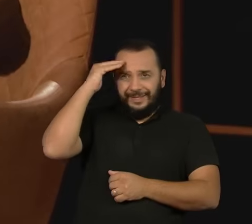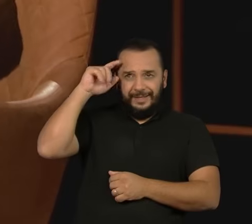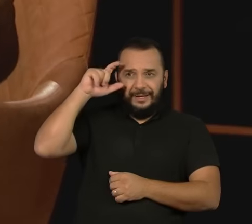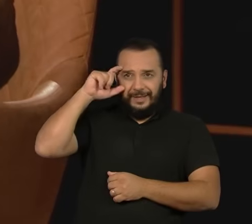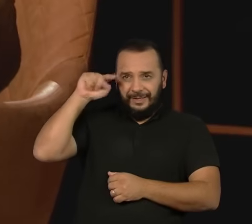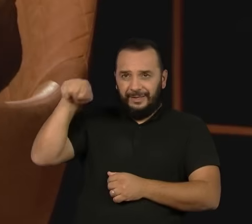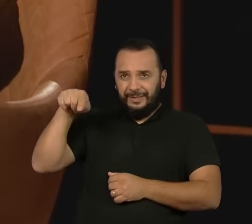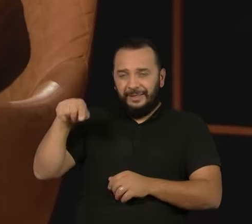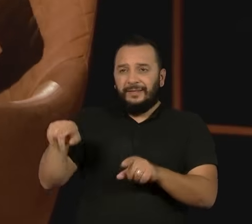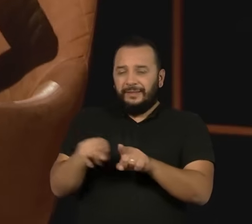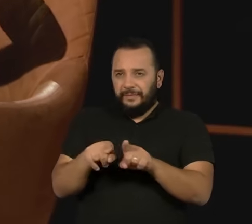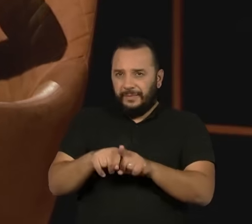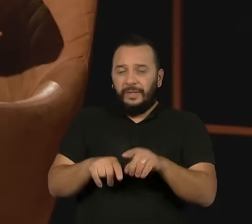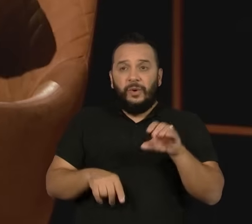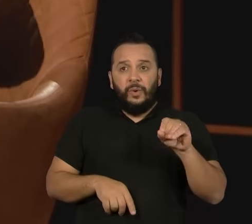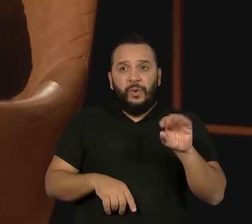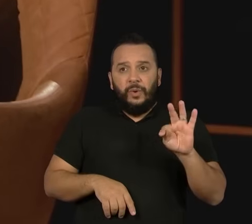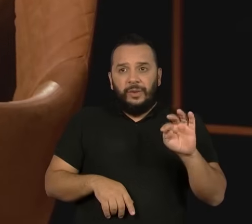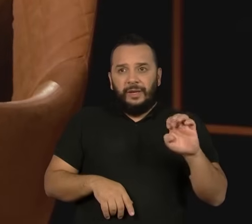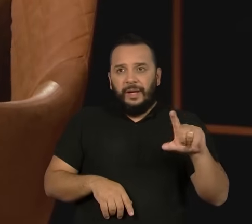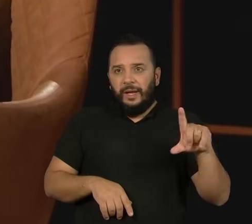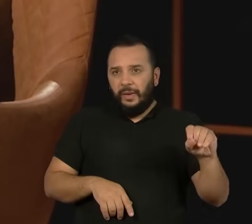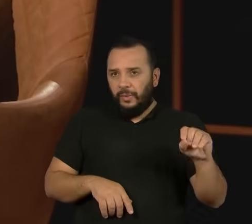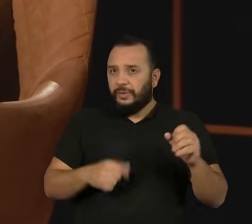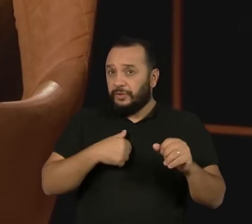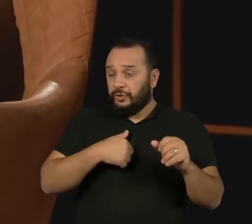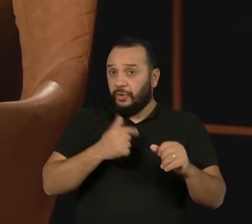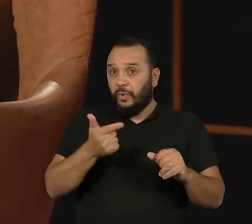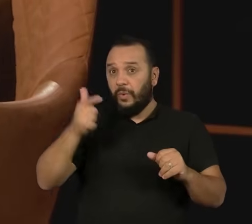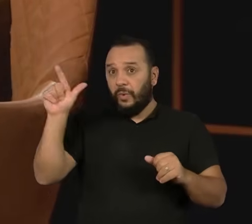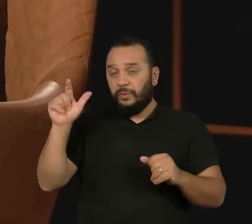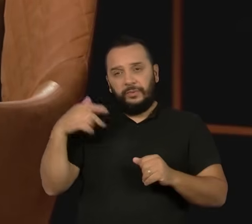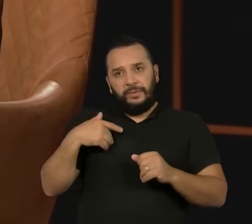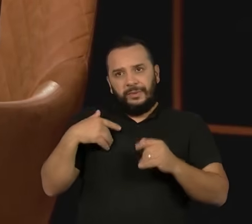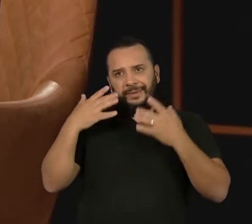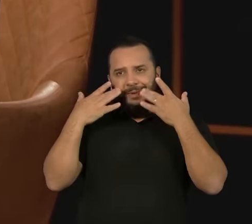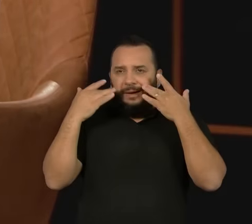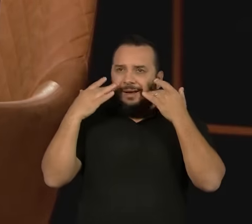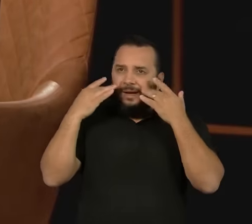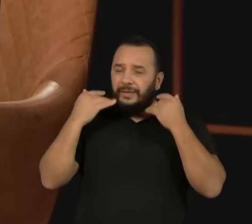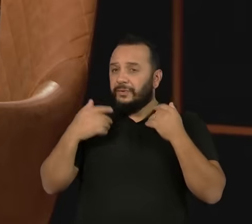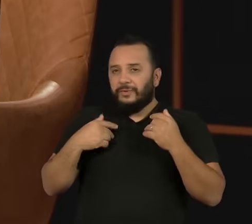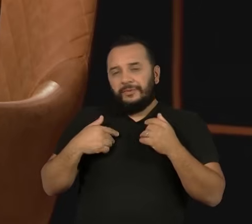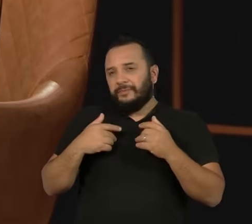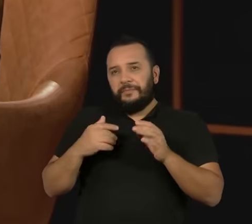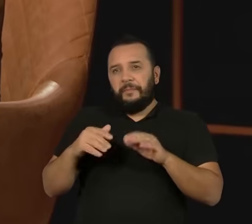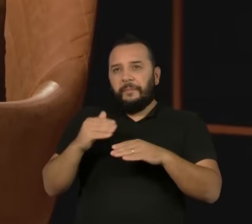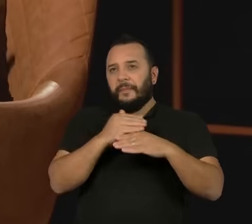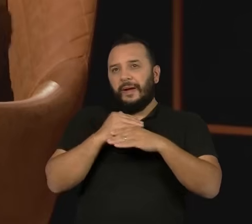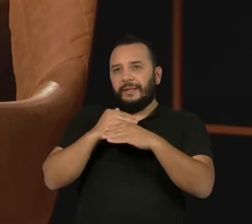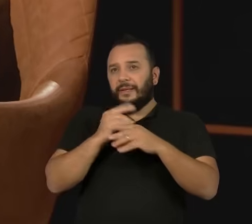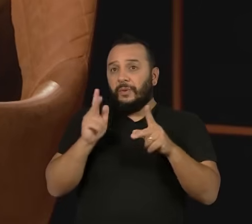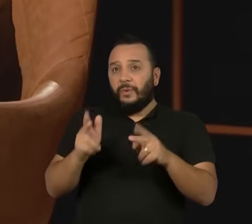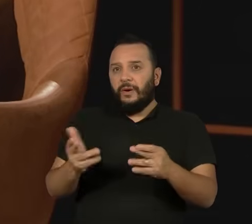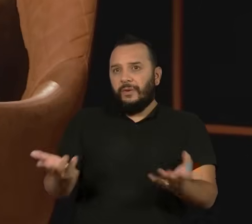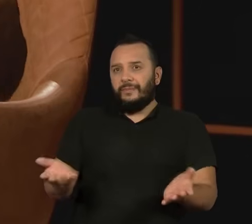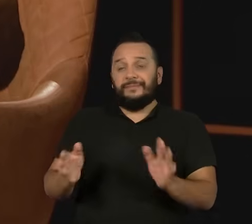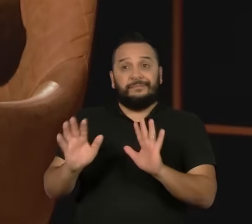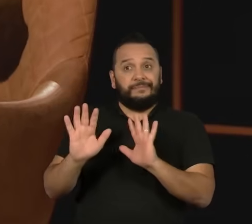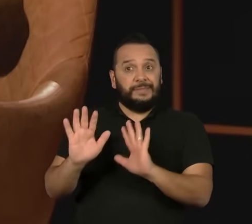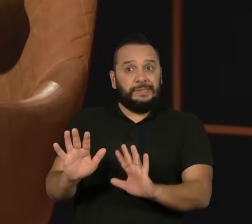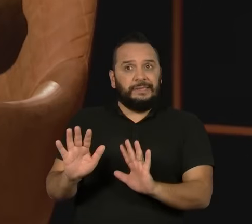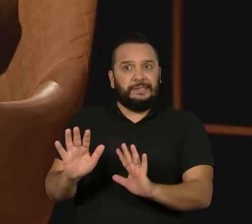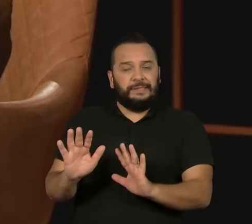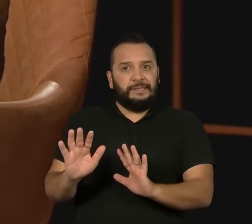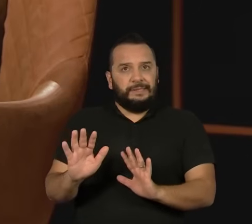fez Otelo. Queríamos fazer um outro espetáculo, meio que nos mesmos moldes. Só que a gente ainda